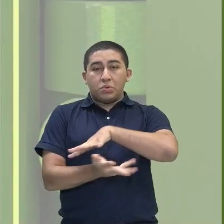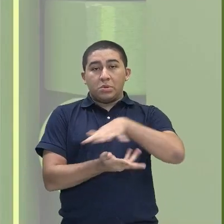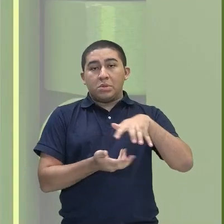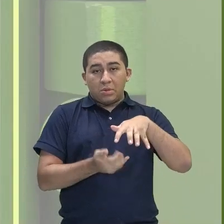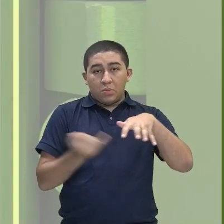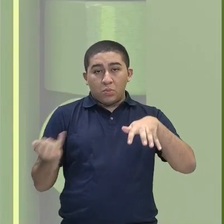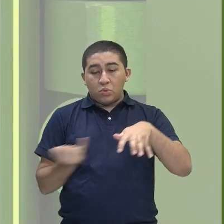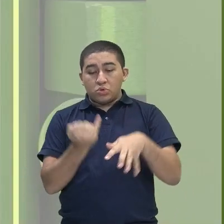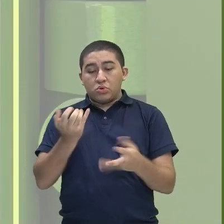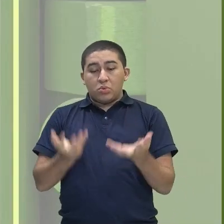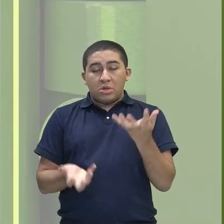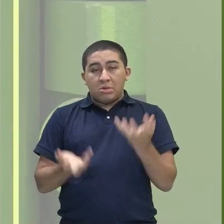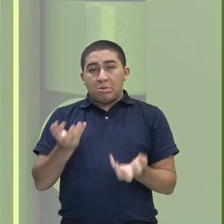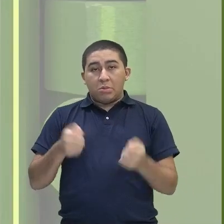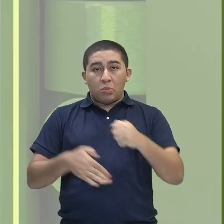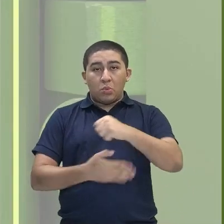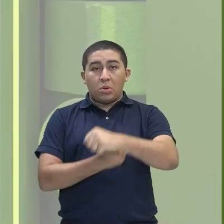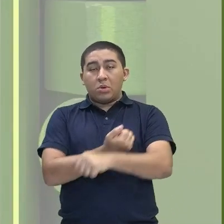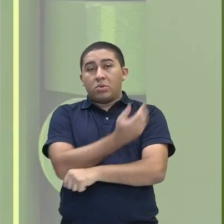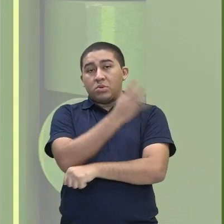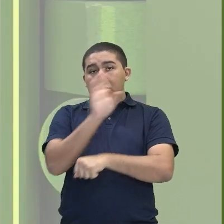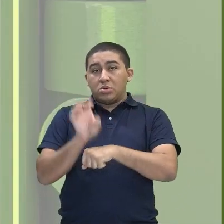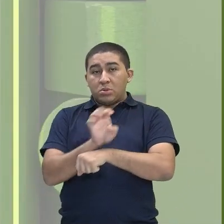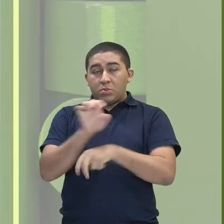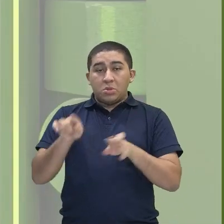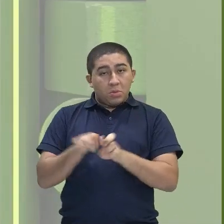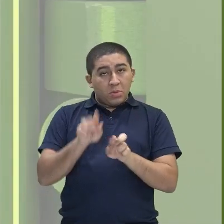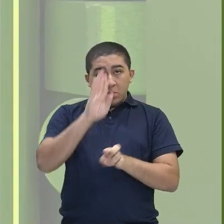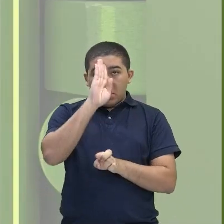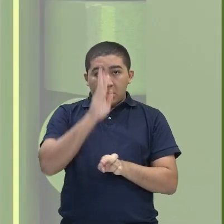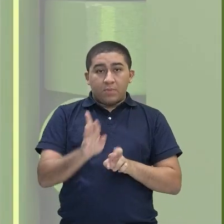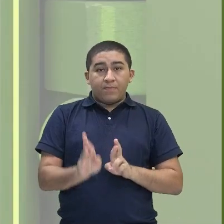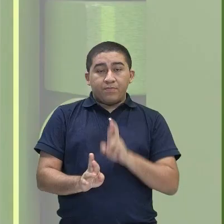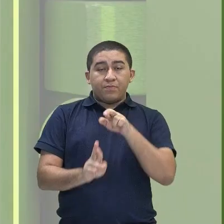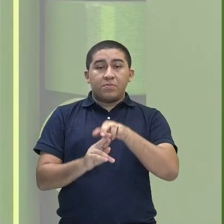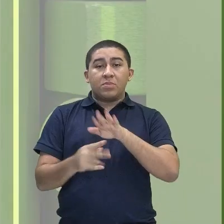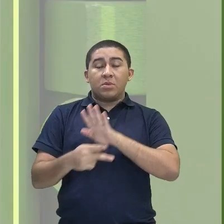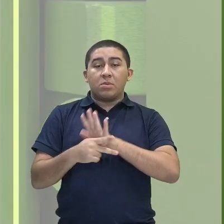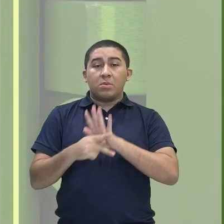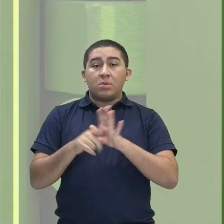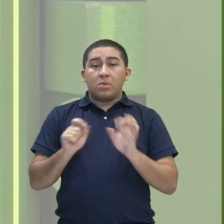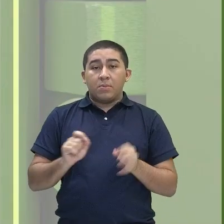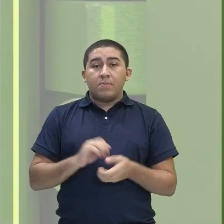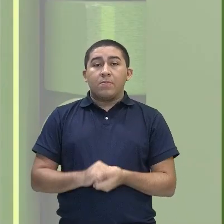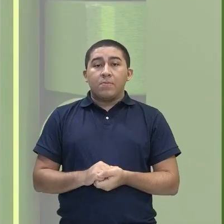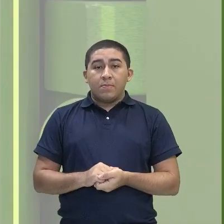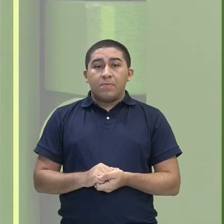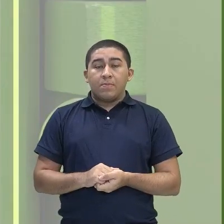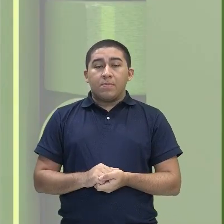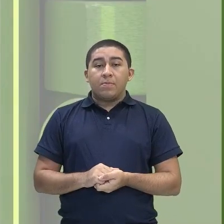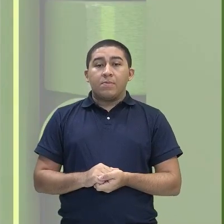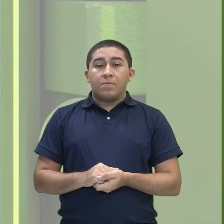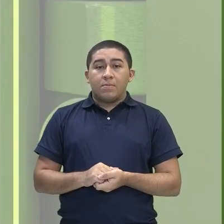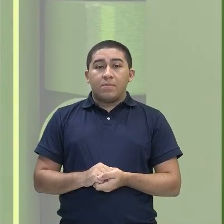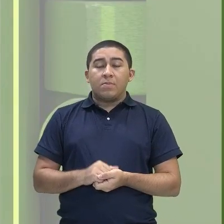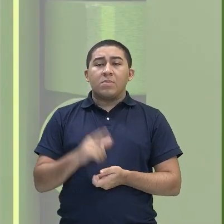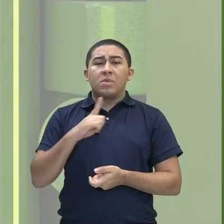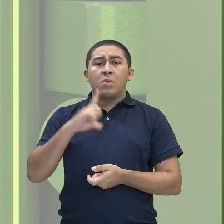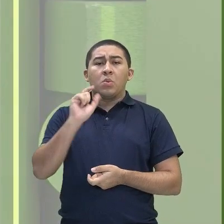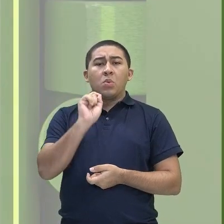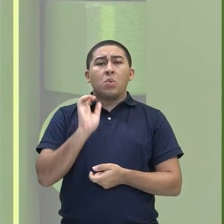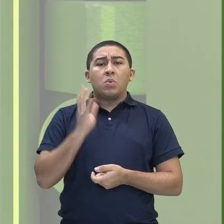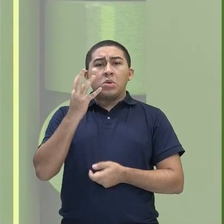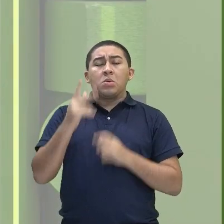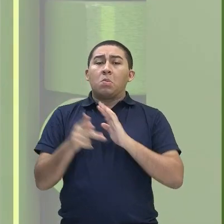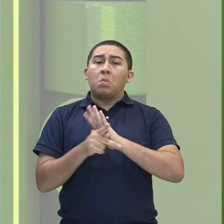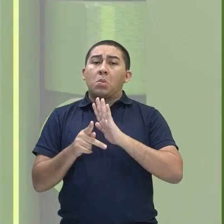equilíbrio dos ecossistemas, e isso está diretamente relacionado com o fenômeno de convecção. Professora, mas o que é o fenômeno da convecção?